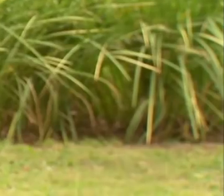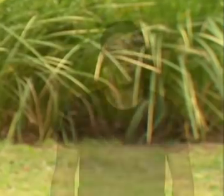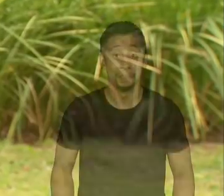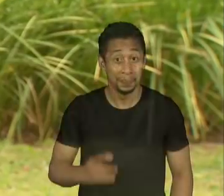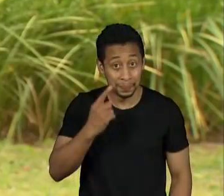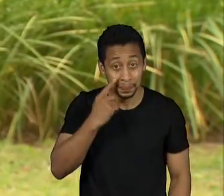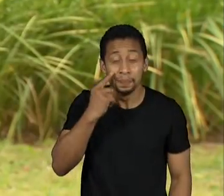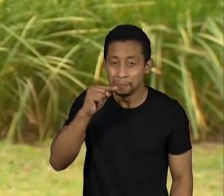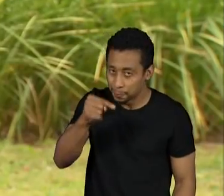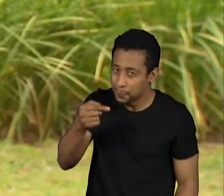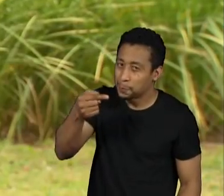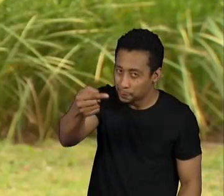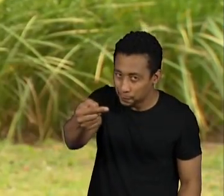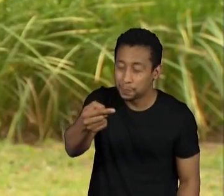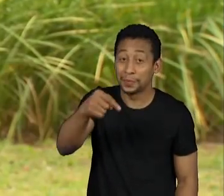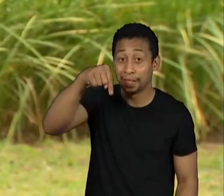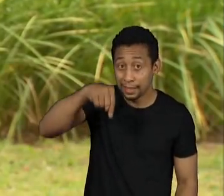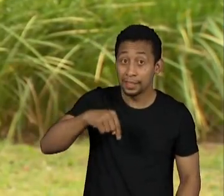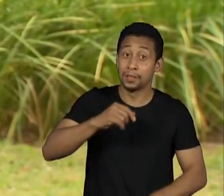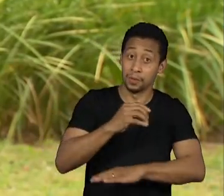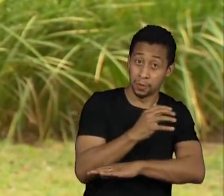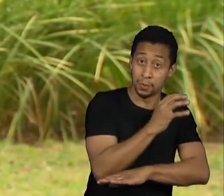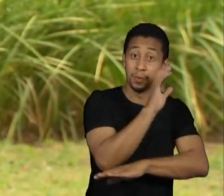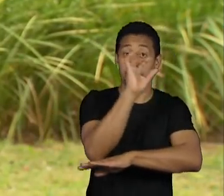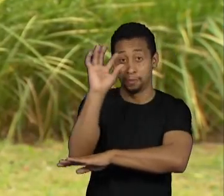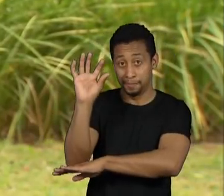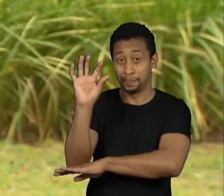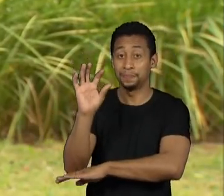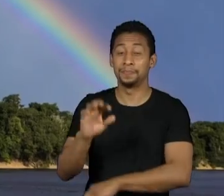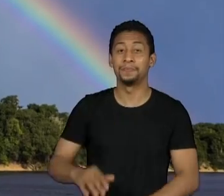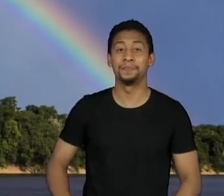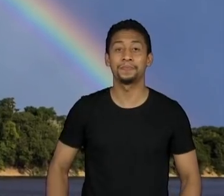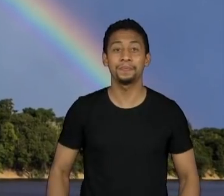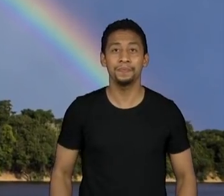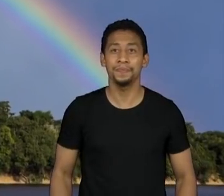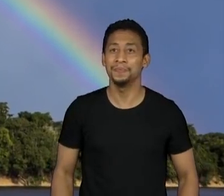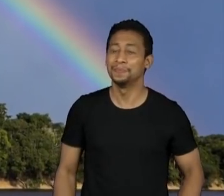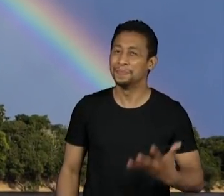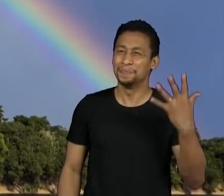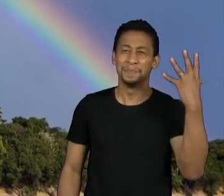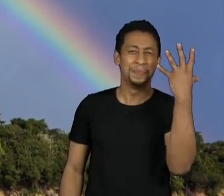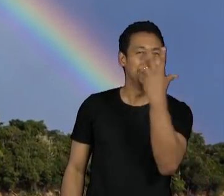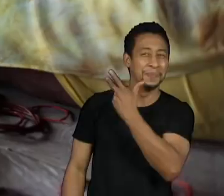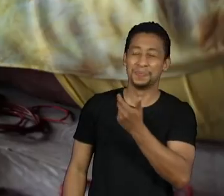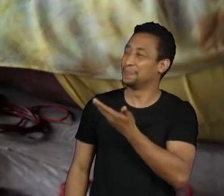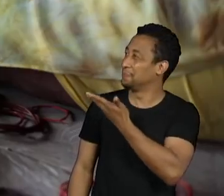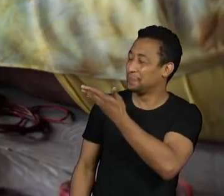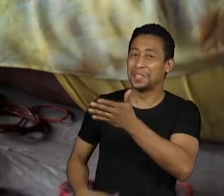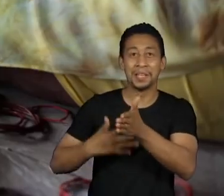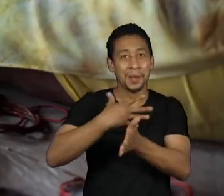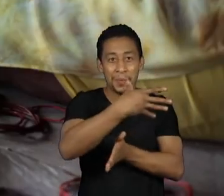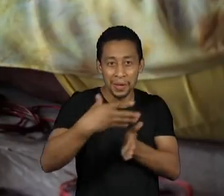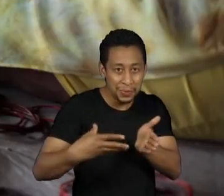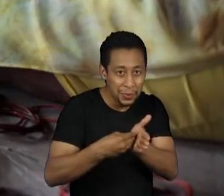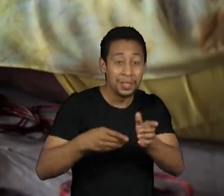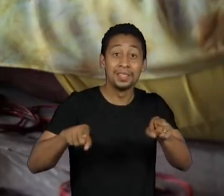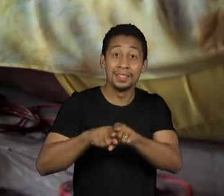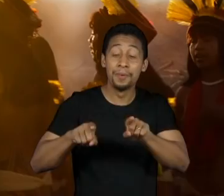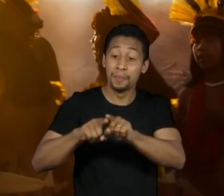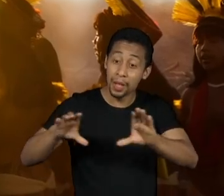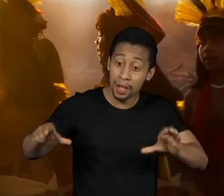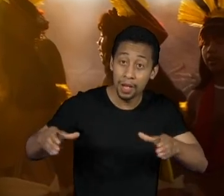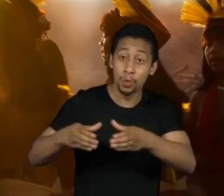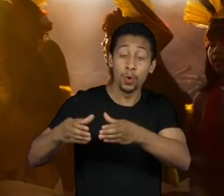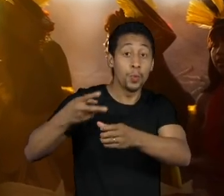E veja a seguir, aqui no Repórter Eco. A beleza da Amazônia e de seus povos originários